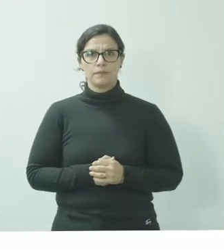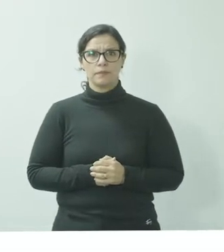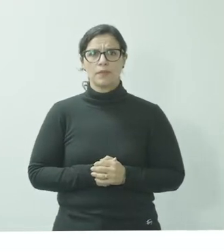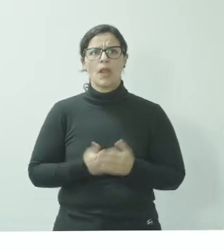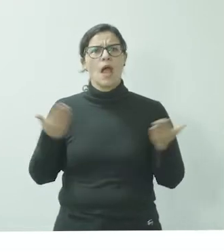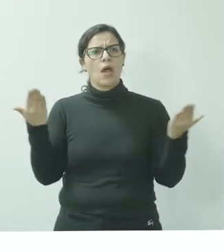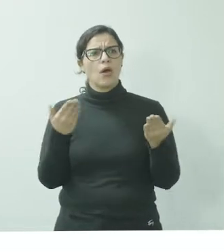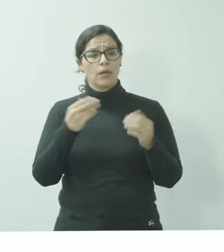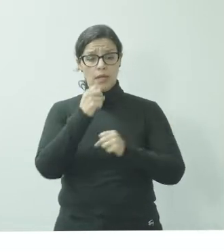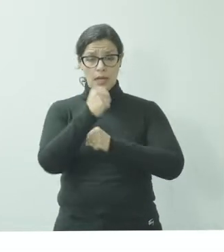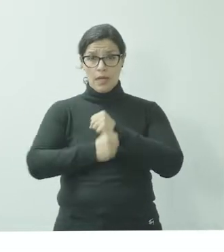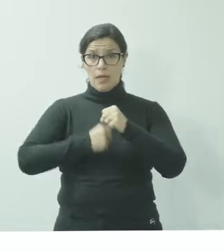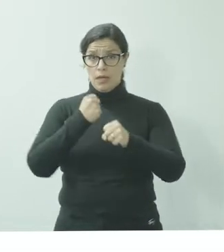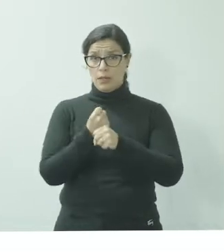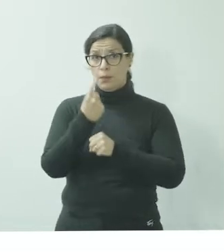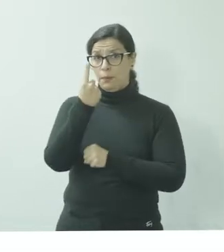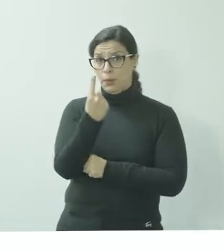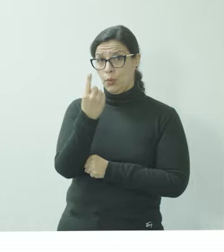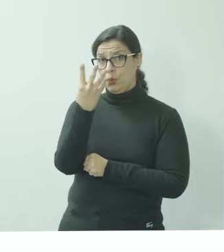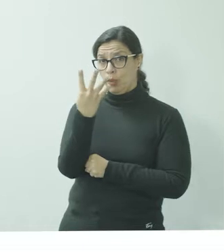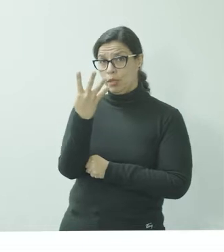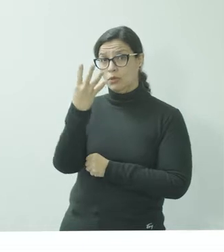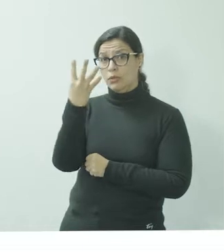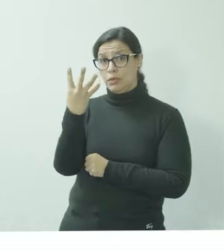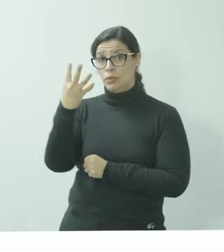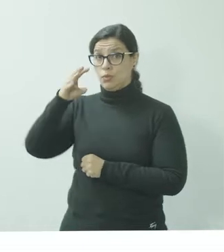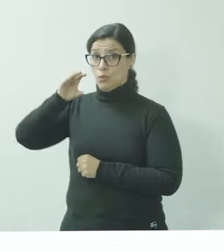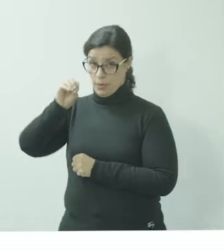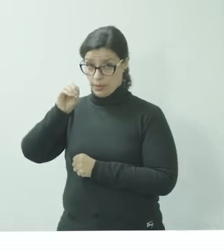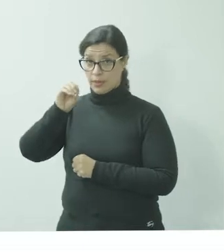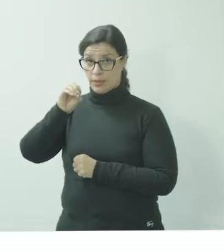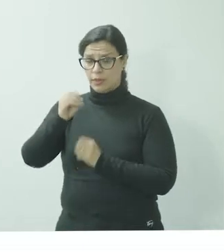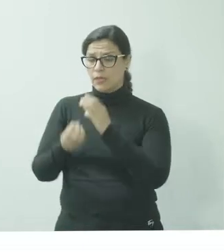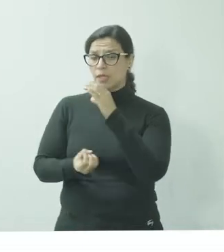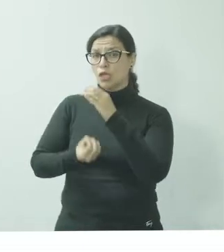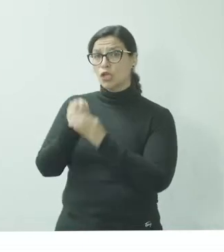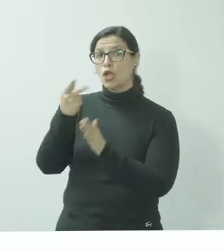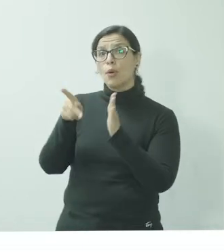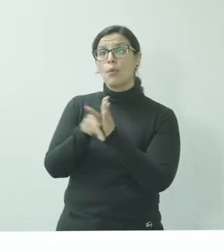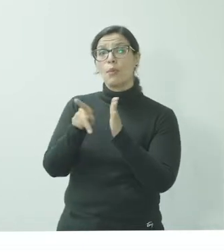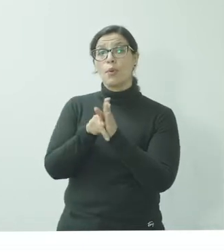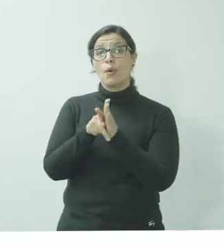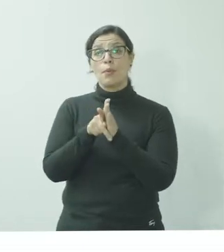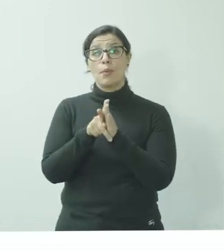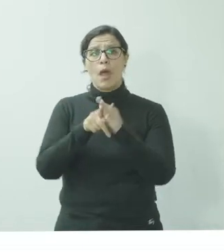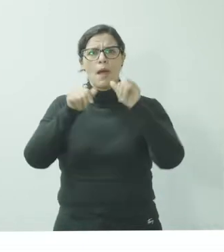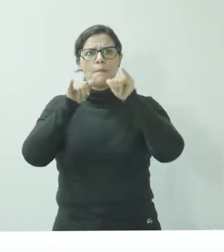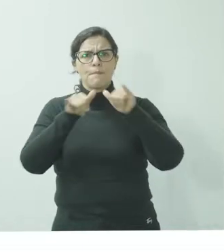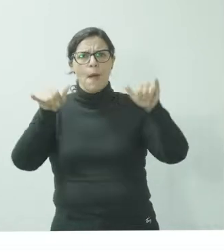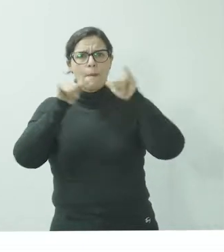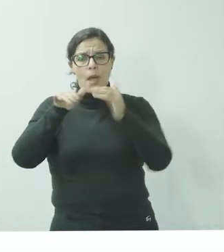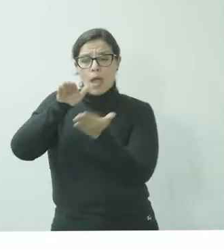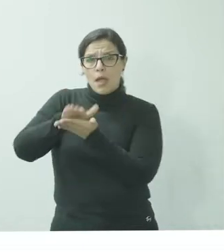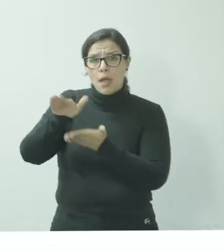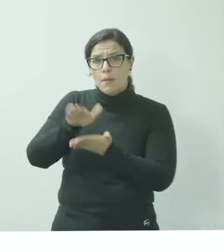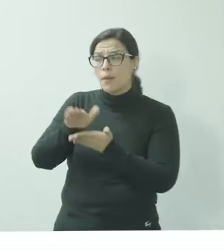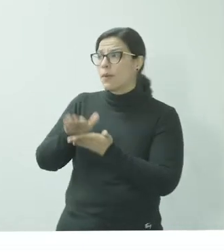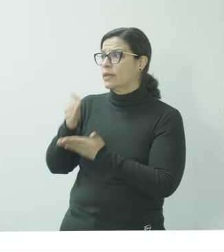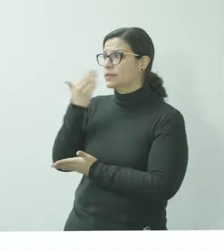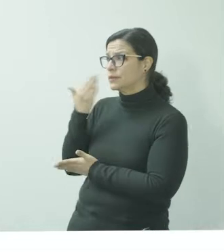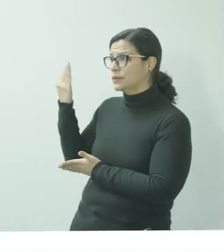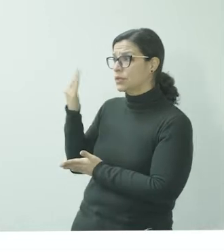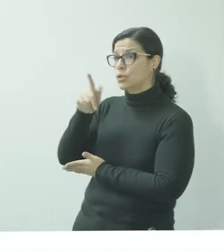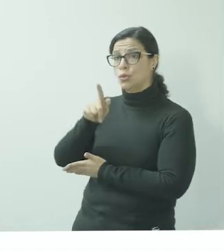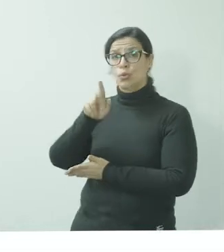então no ano de 1440 foi criado a empresa a imprensa perdão por Johannes